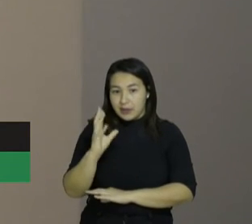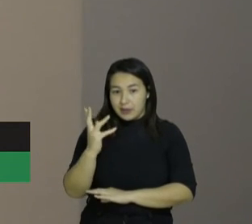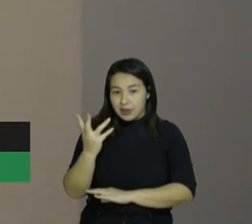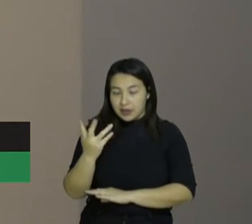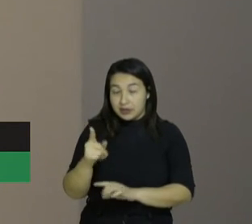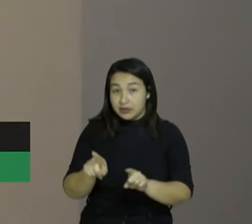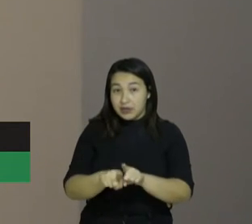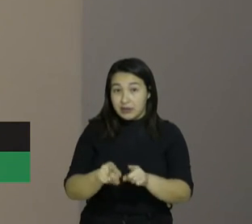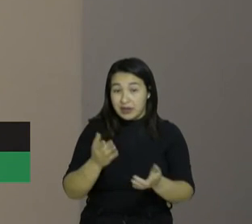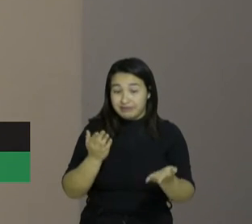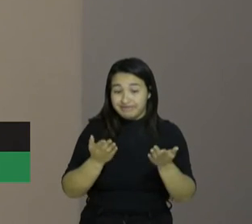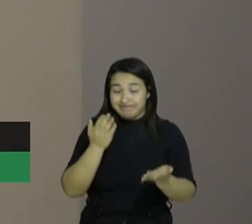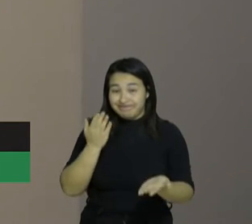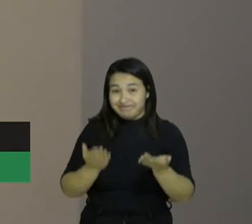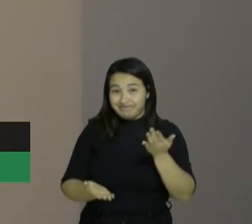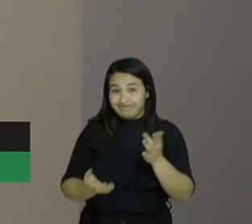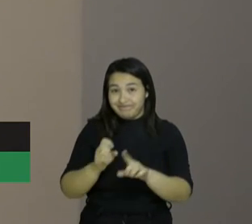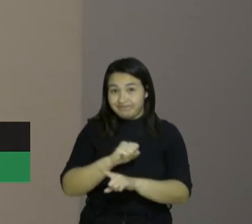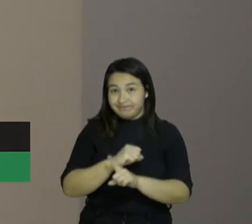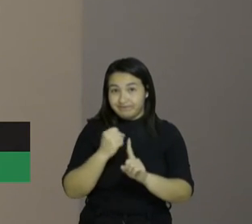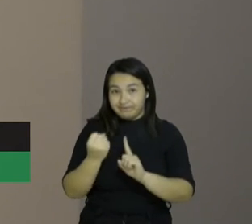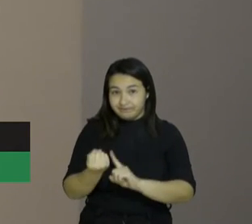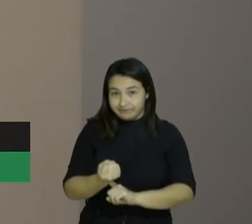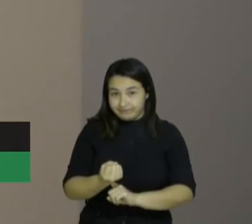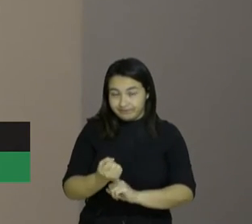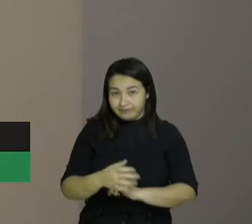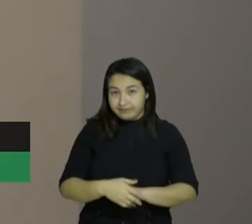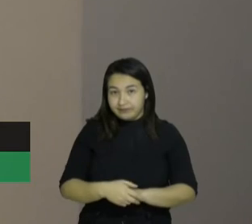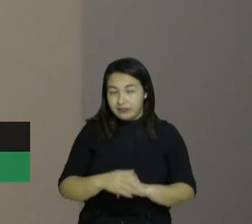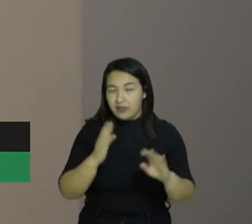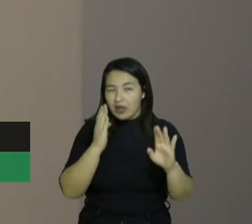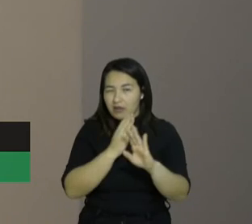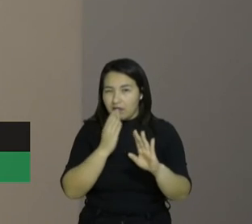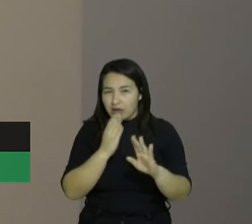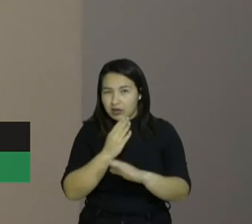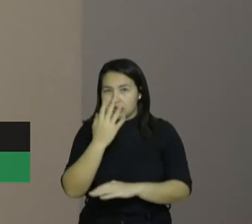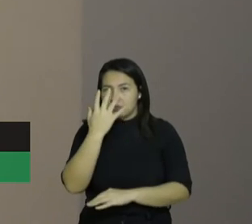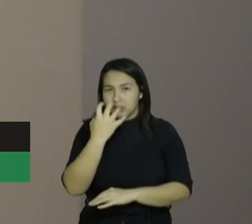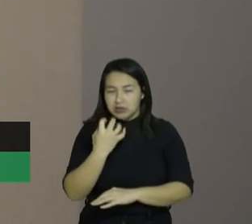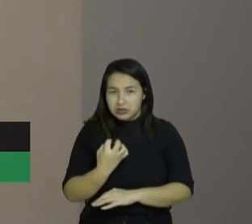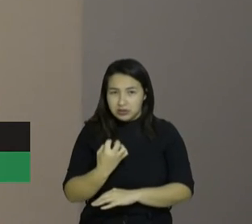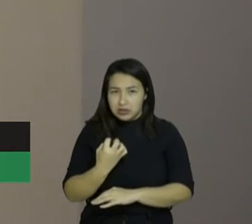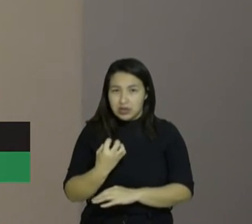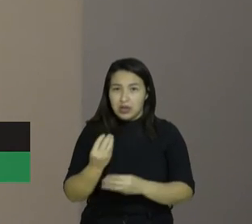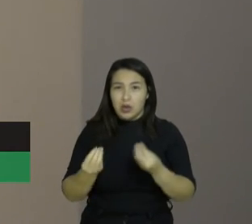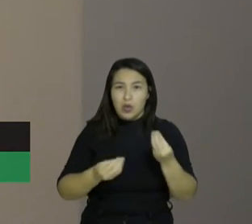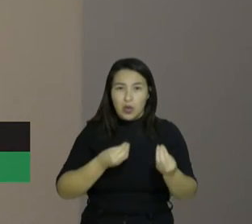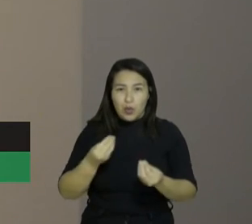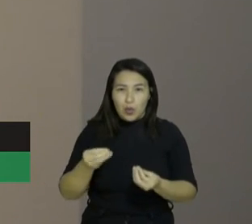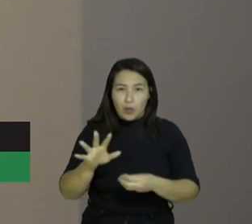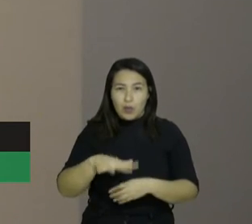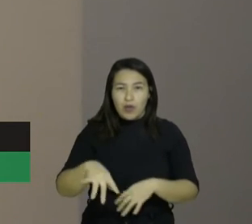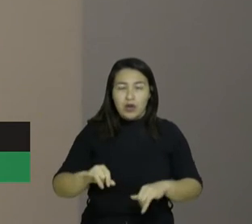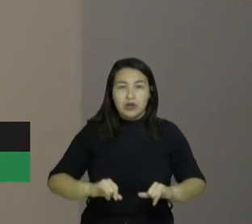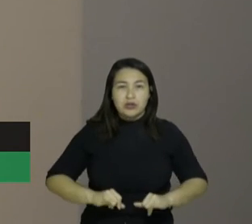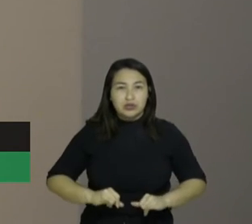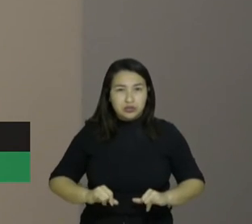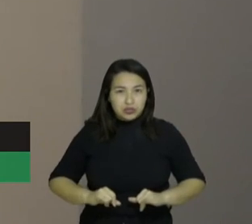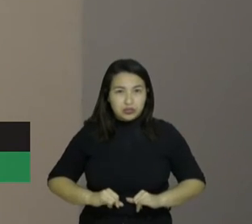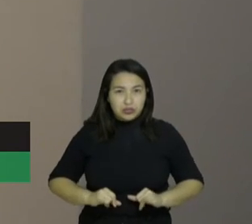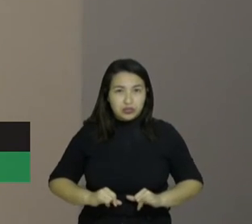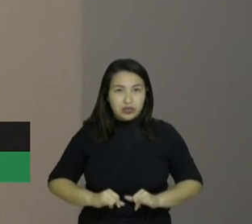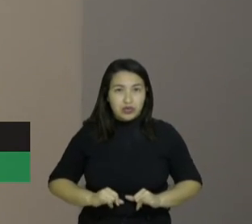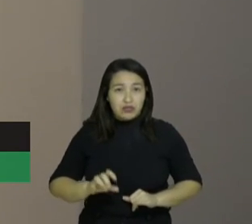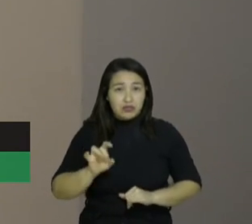das desigualdades uma avaliação rigorosa dos impactos potenciais sobre os ods é não